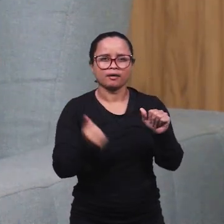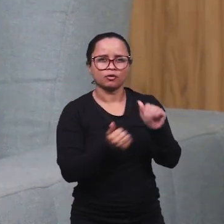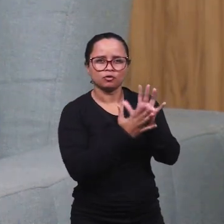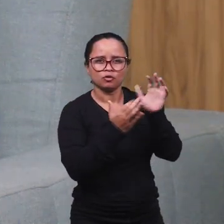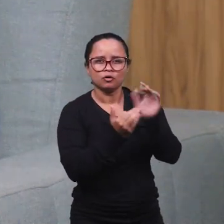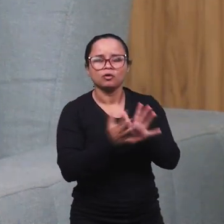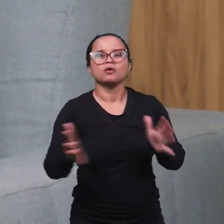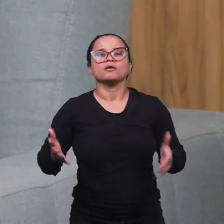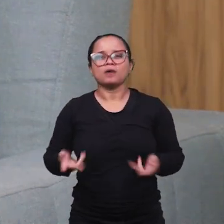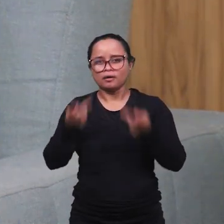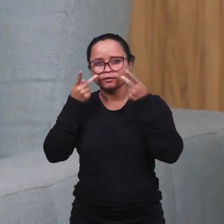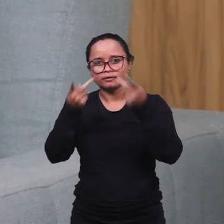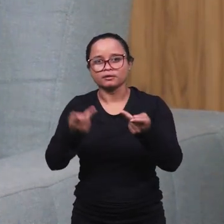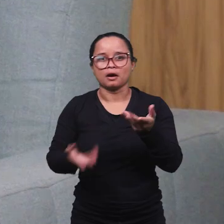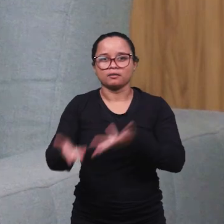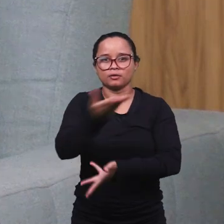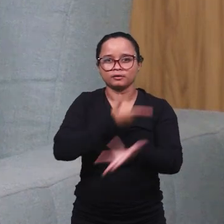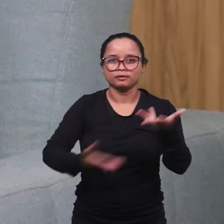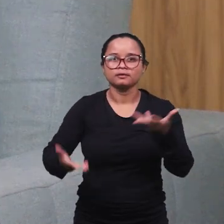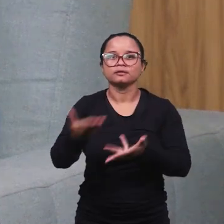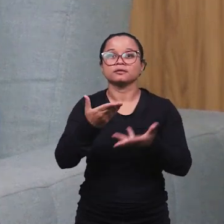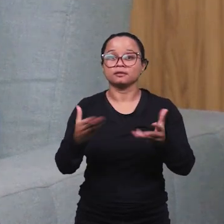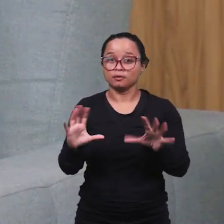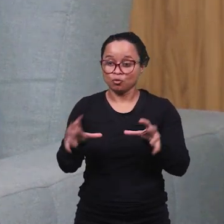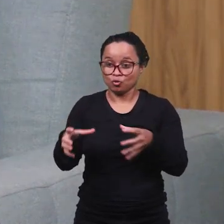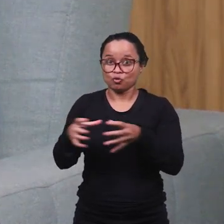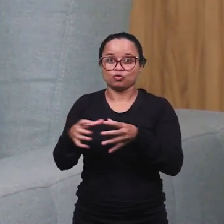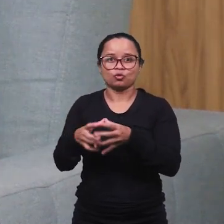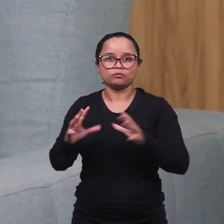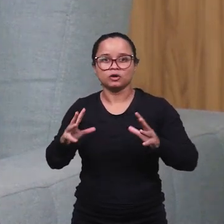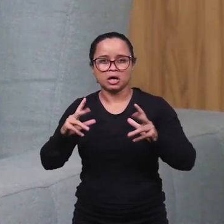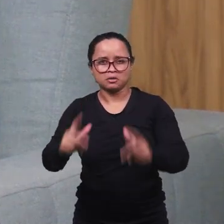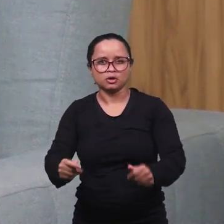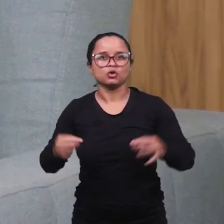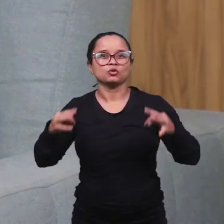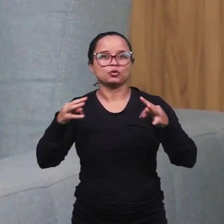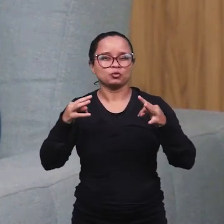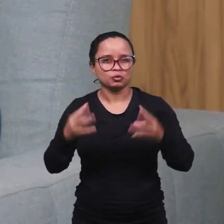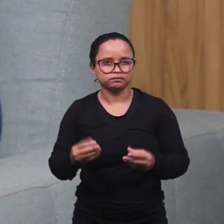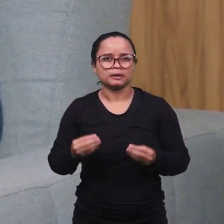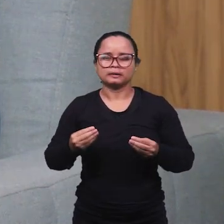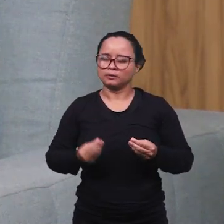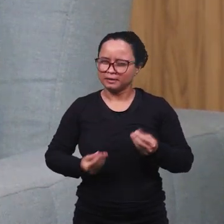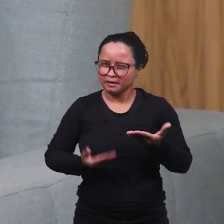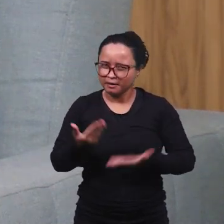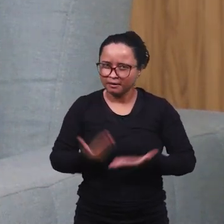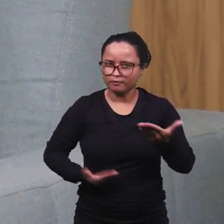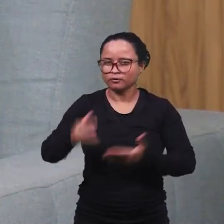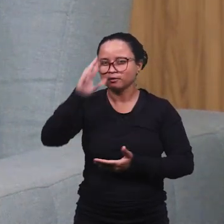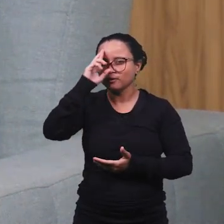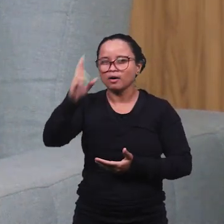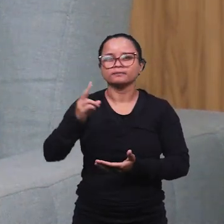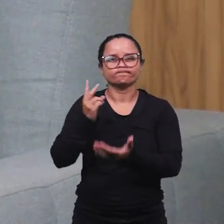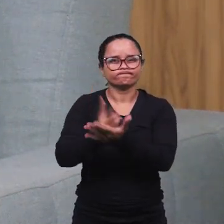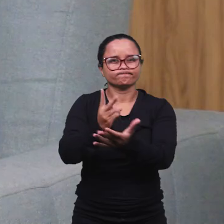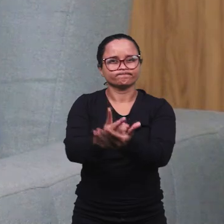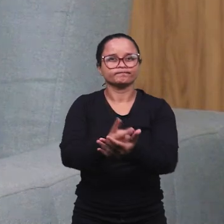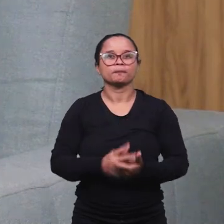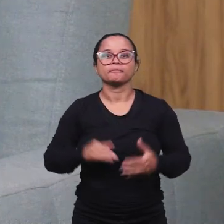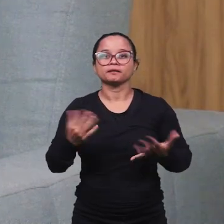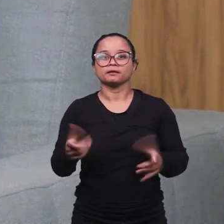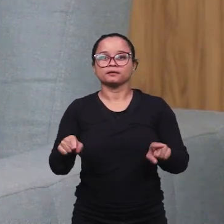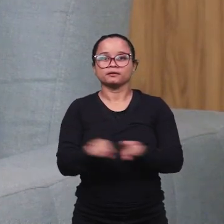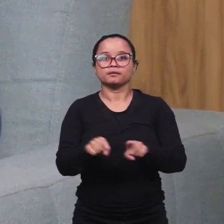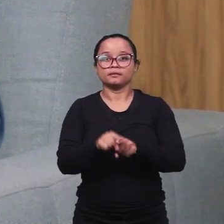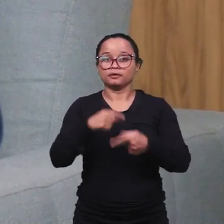faz louvor, ele visita, ele participa de mutirão, ele está sempre servindo ao Senhor. E também, por fim, o